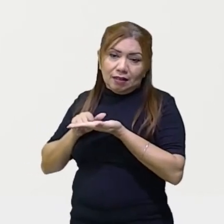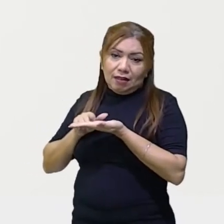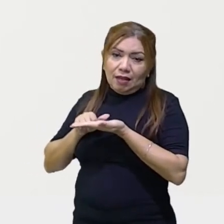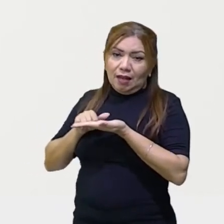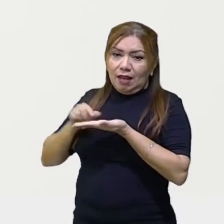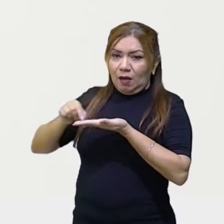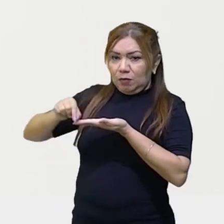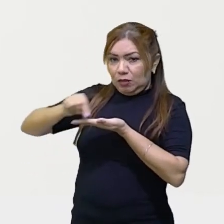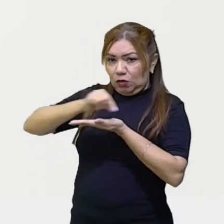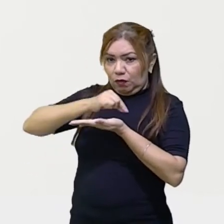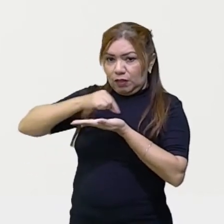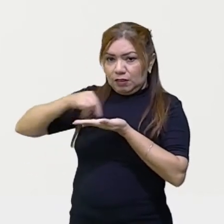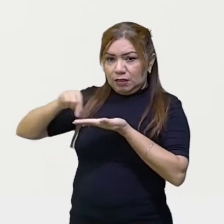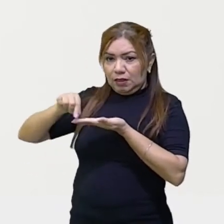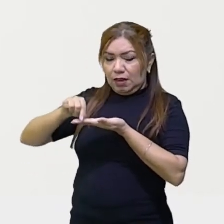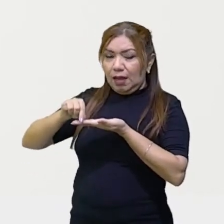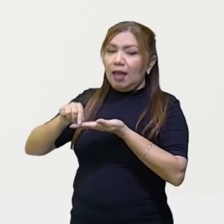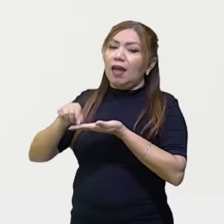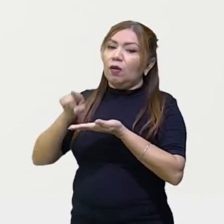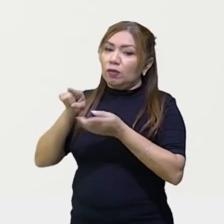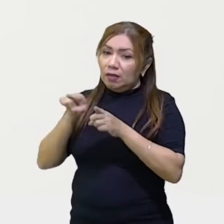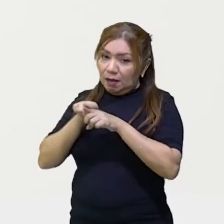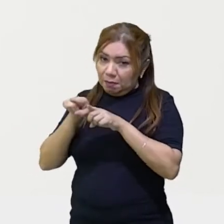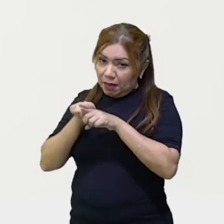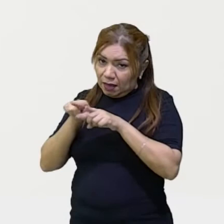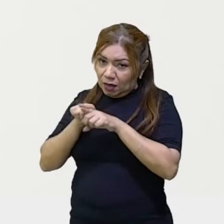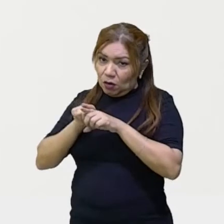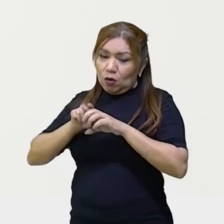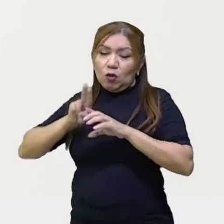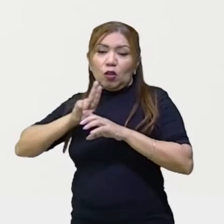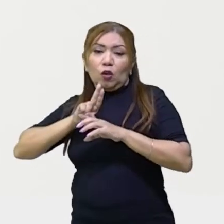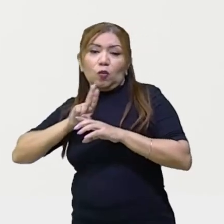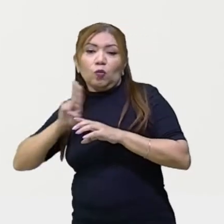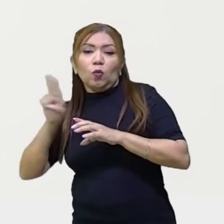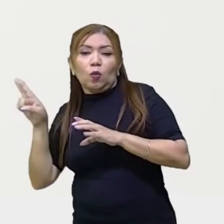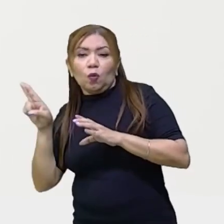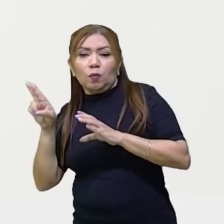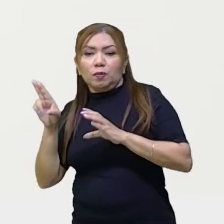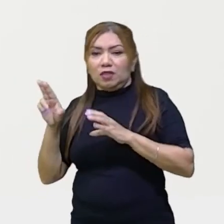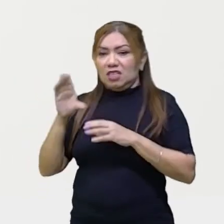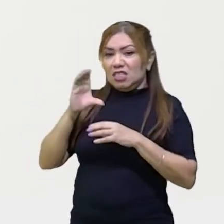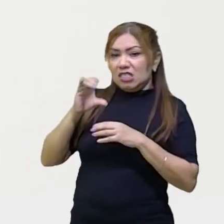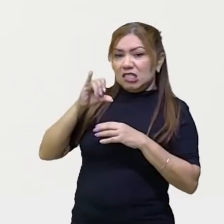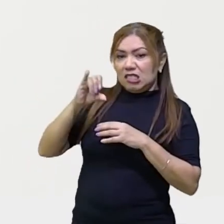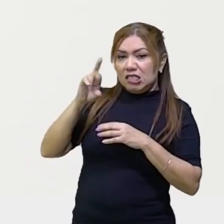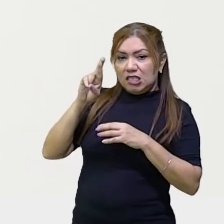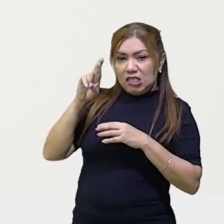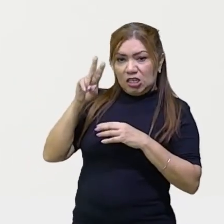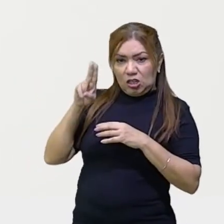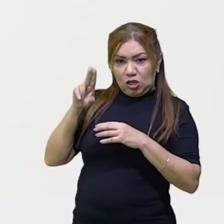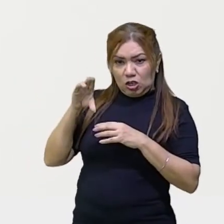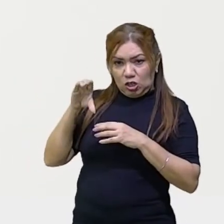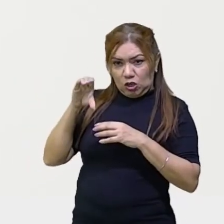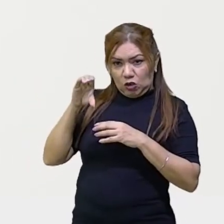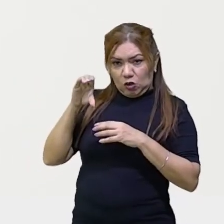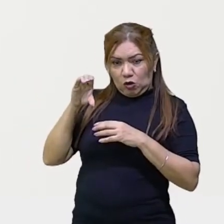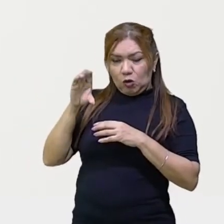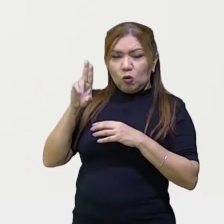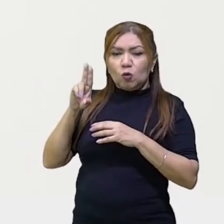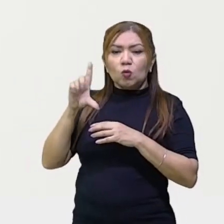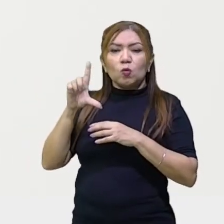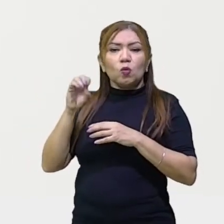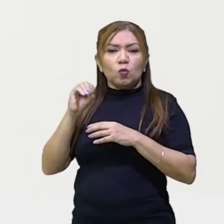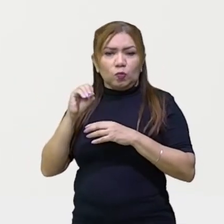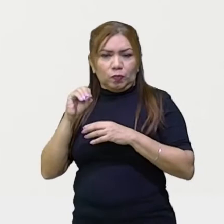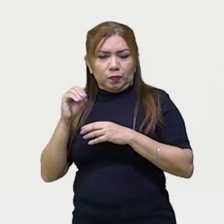circunferência apenas e agora também é um é um círculo é um círculo Ok então a base do Cone é